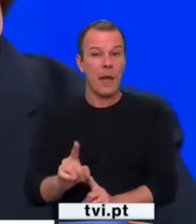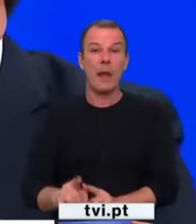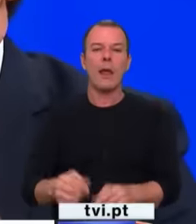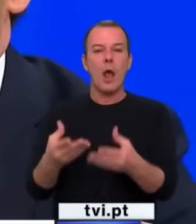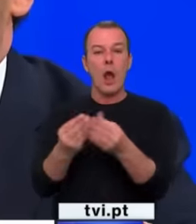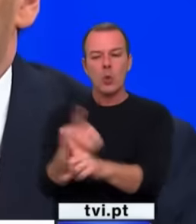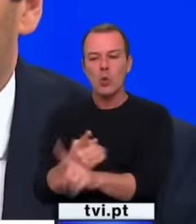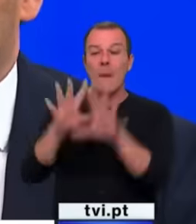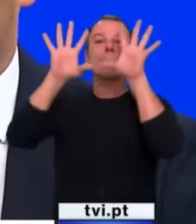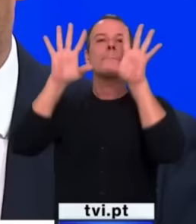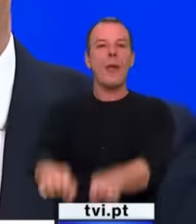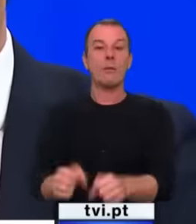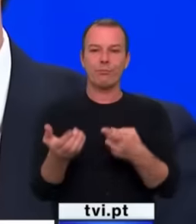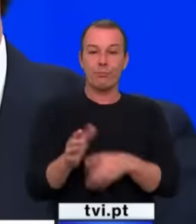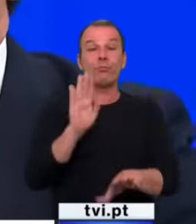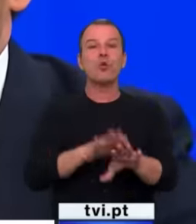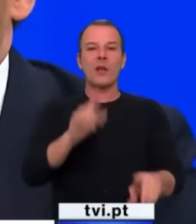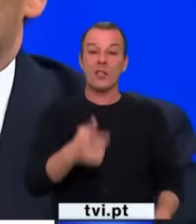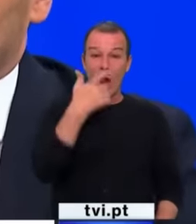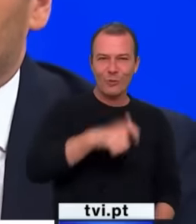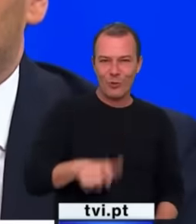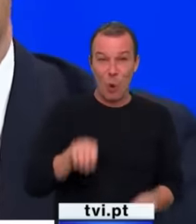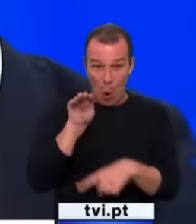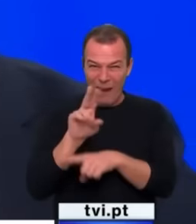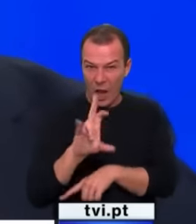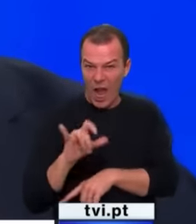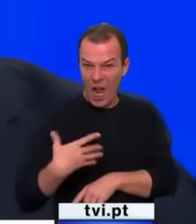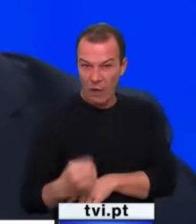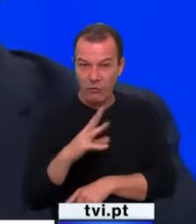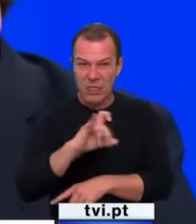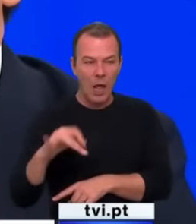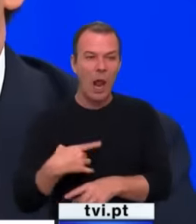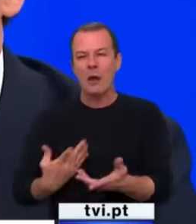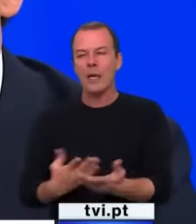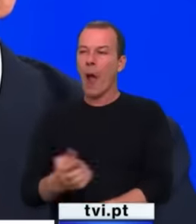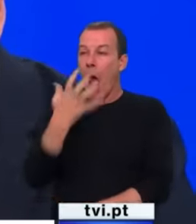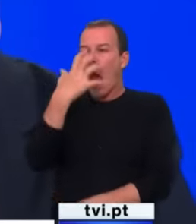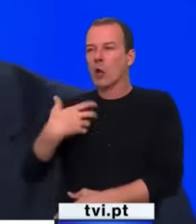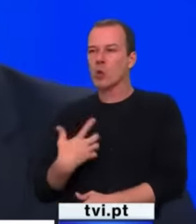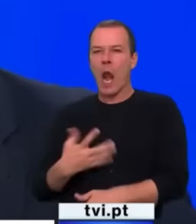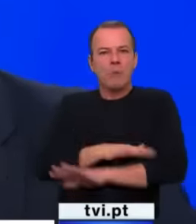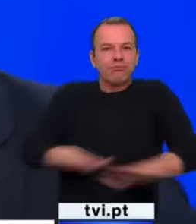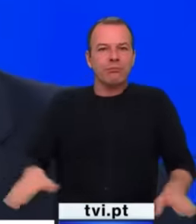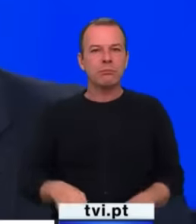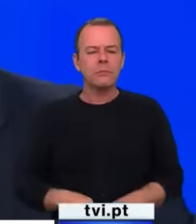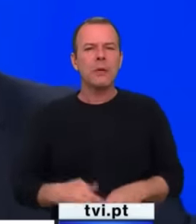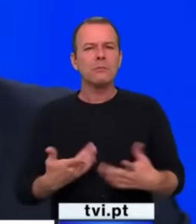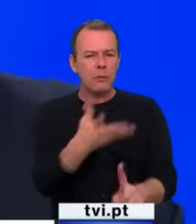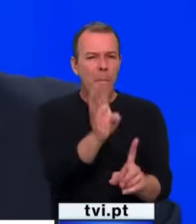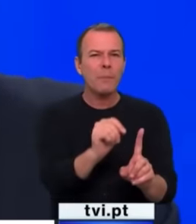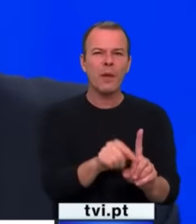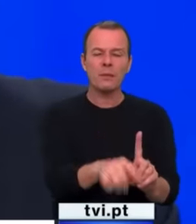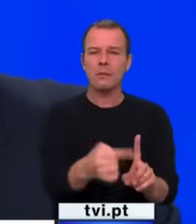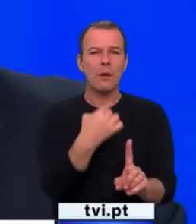Não. Para que os Ricardos Salgados desta vida não continuem nos seus palácios a gozar connosco. E aí é que era a grande reforma. Ora, o Partido Socialista não diz